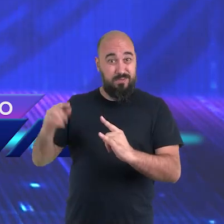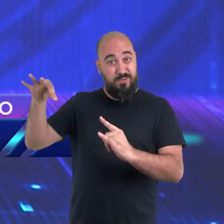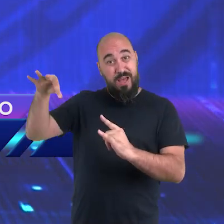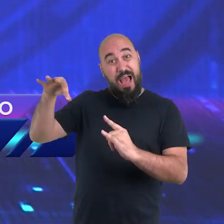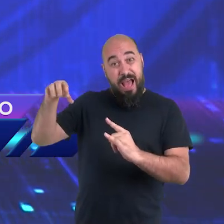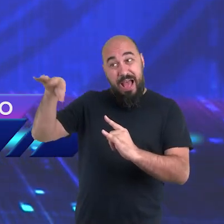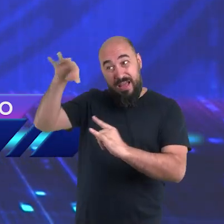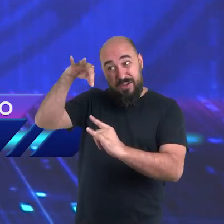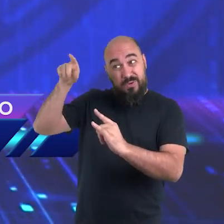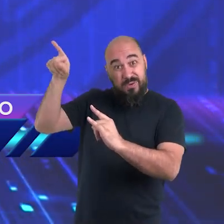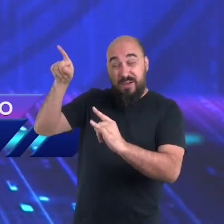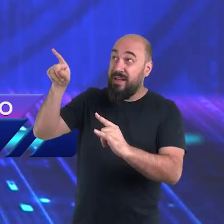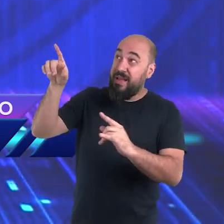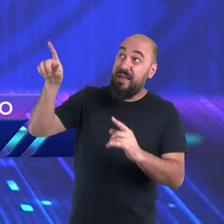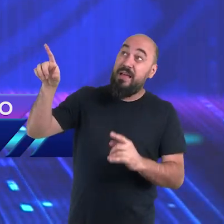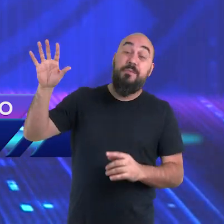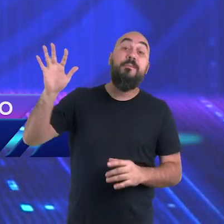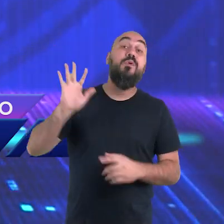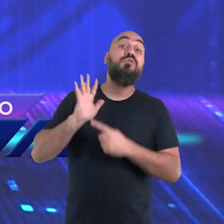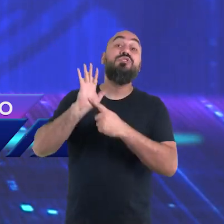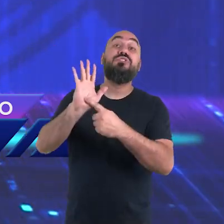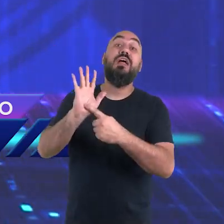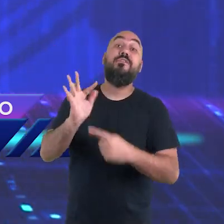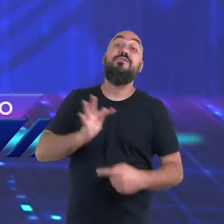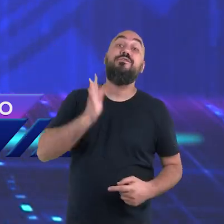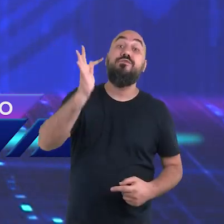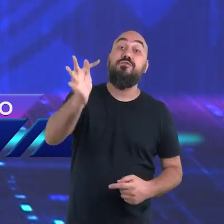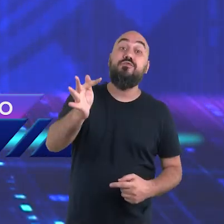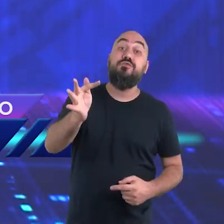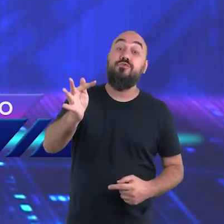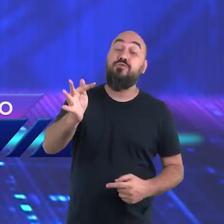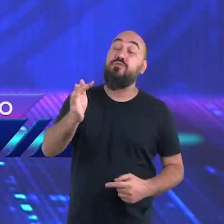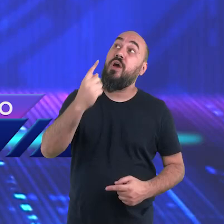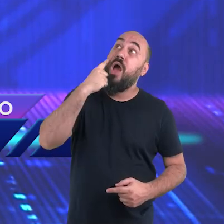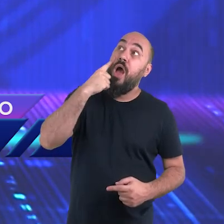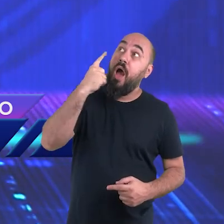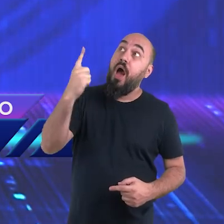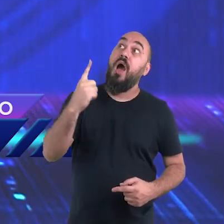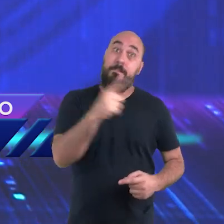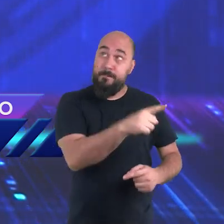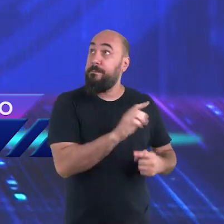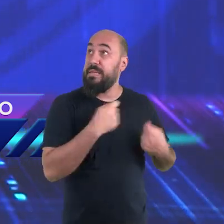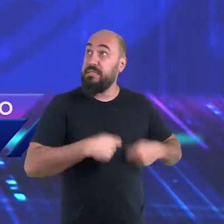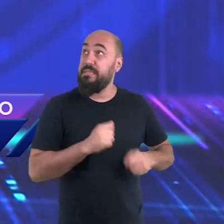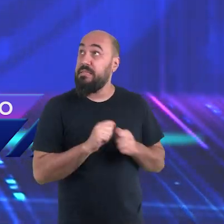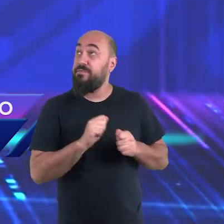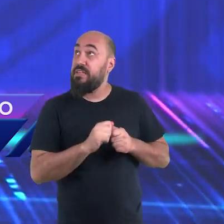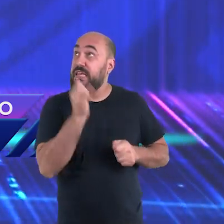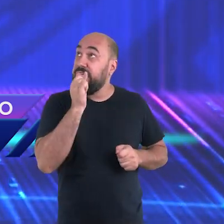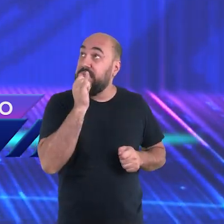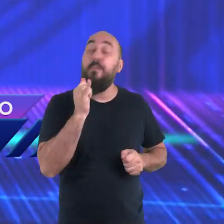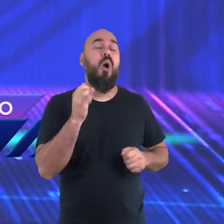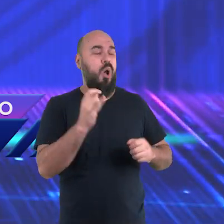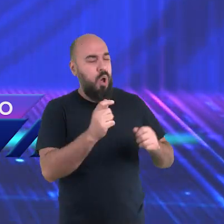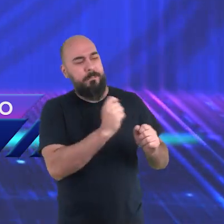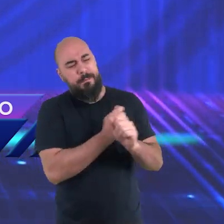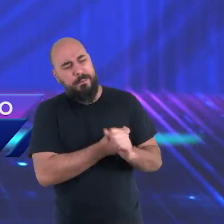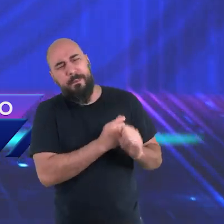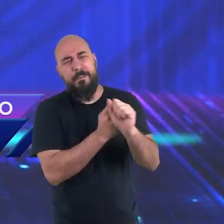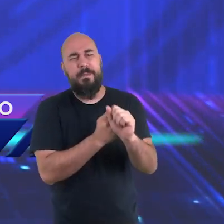uma profecia, tudo apontava para Jesus, tudo levava até Cristo Jesus. Este